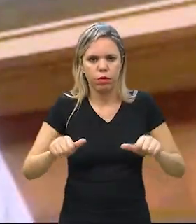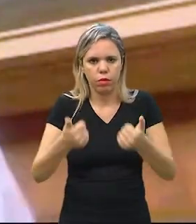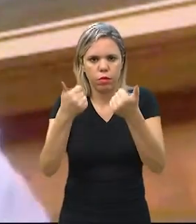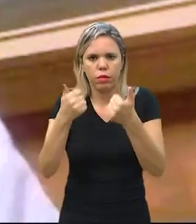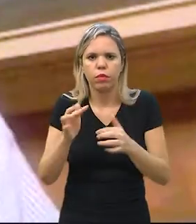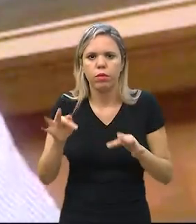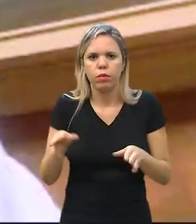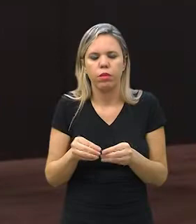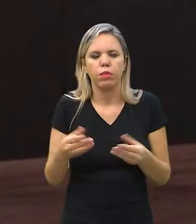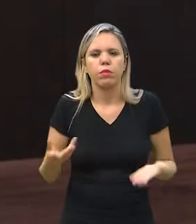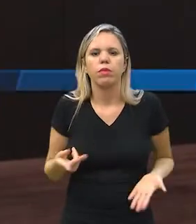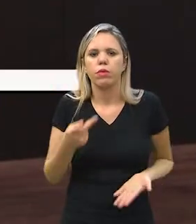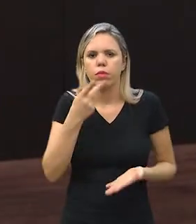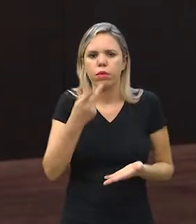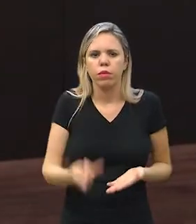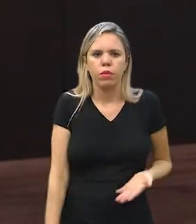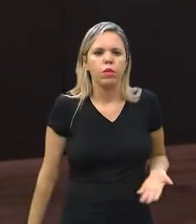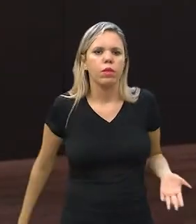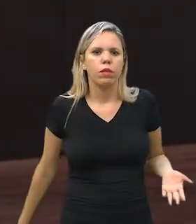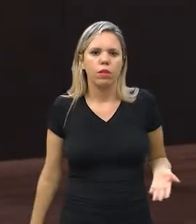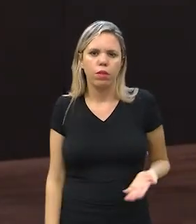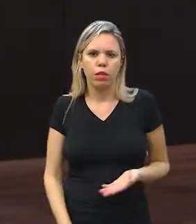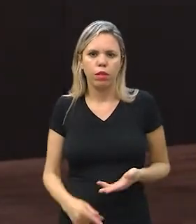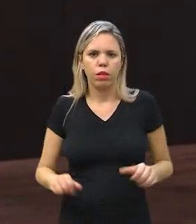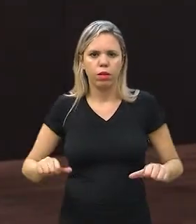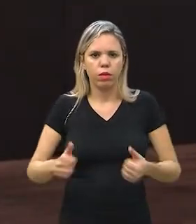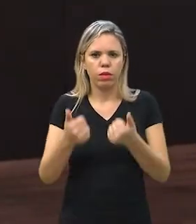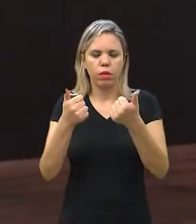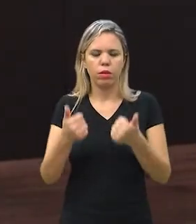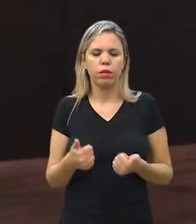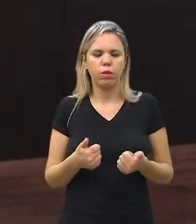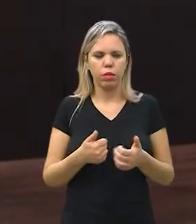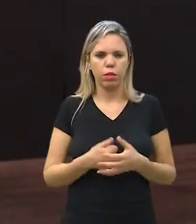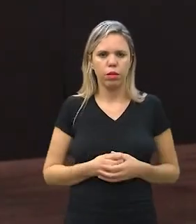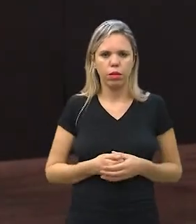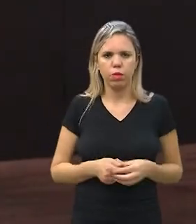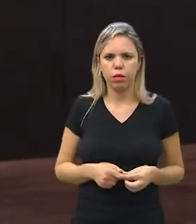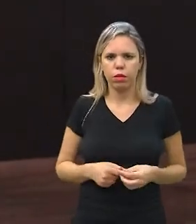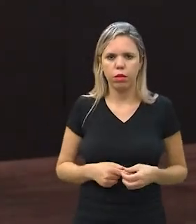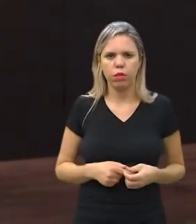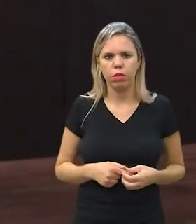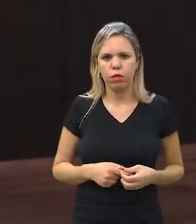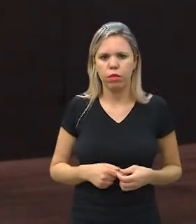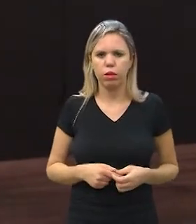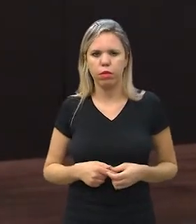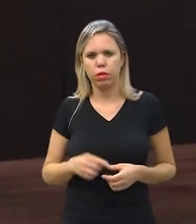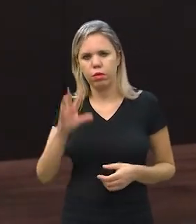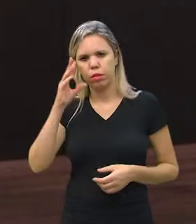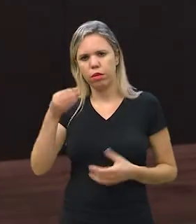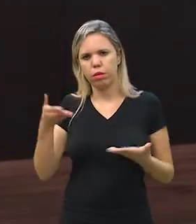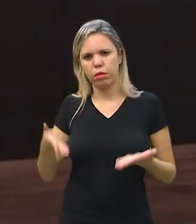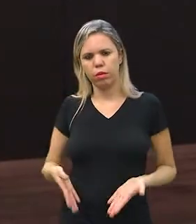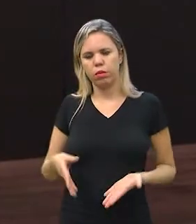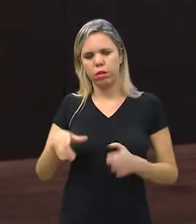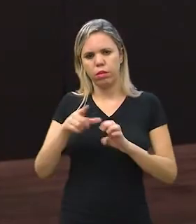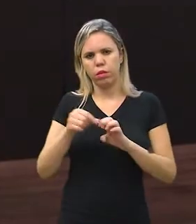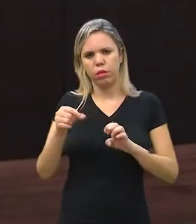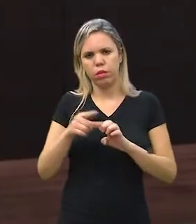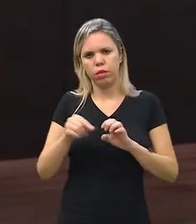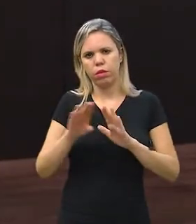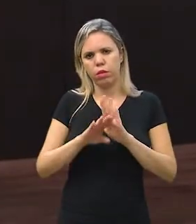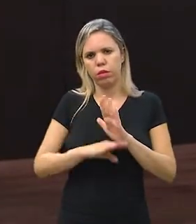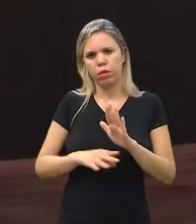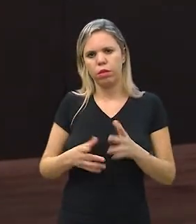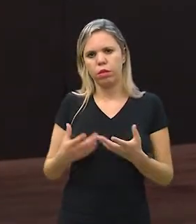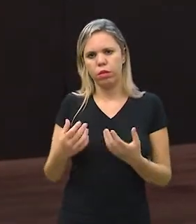algo positivo no final. Quando a gente fala desse algo positivo, e a gente, desde que também aqui no Ser